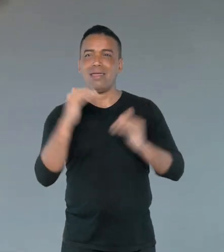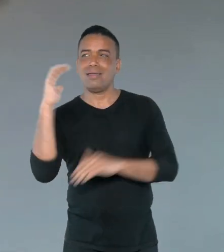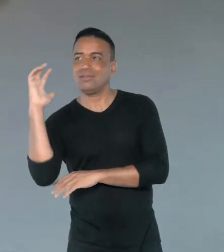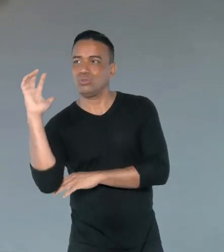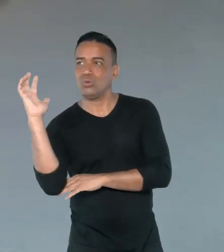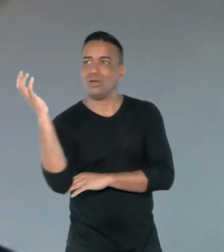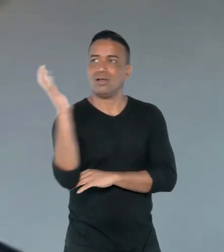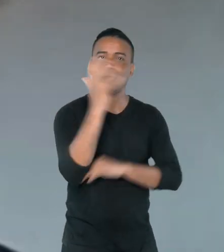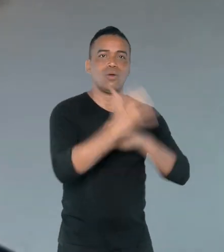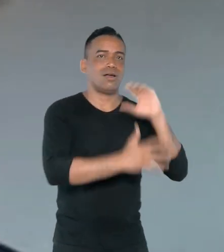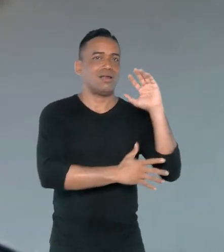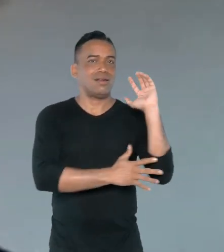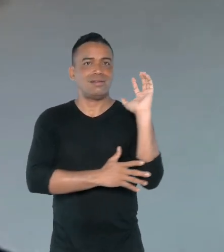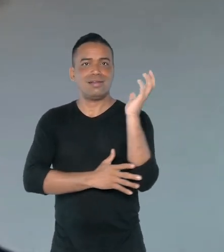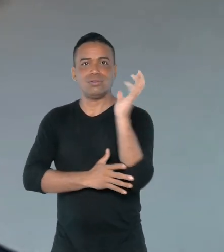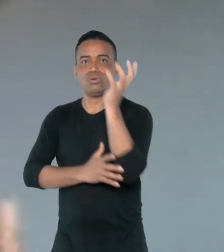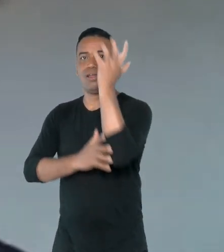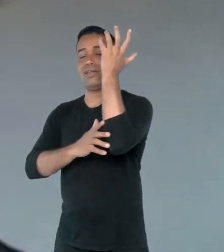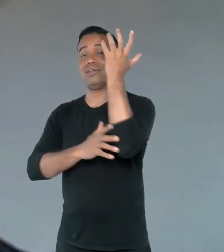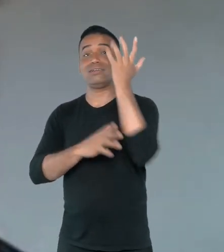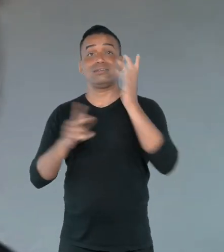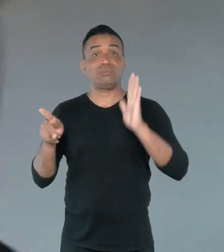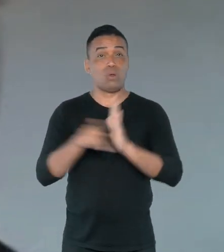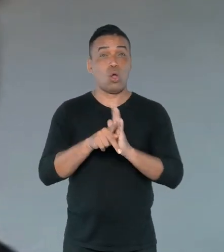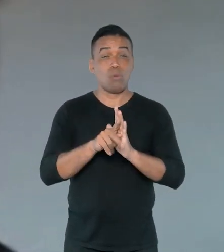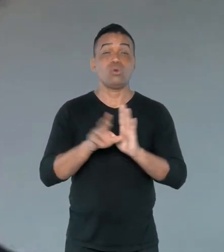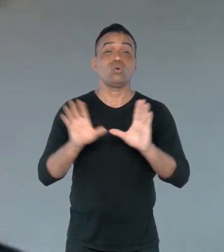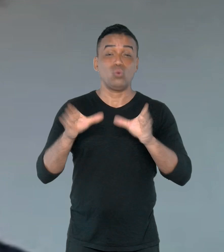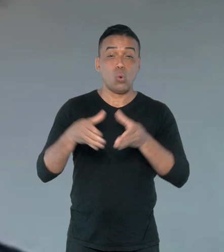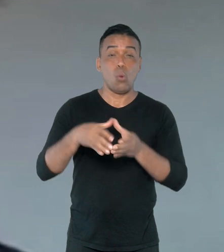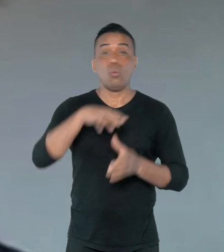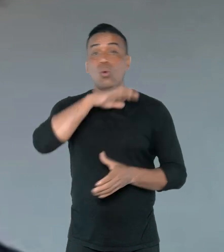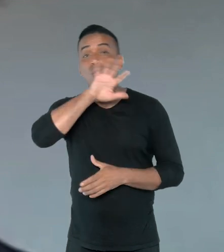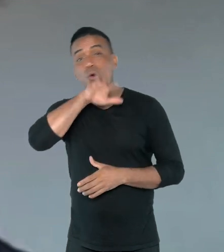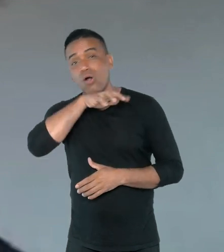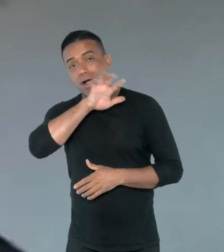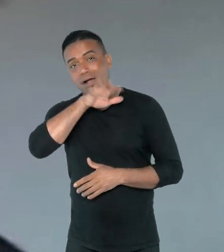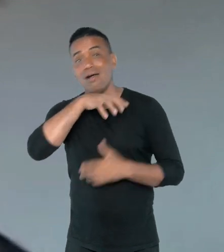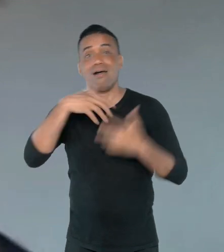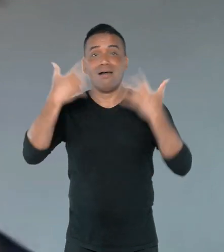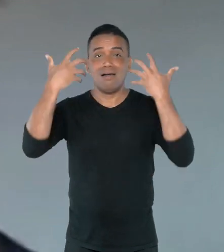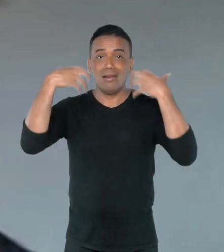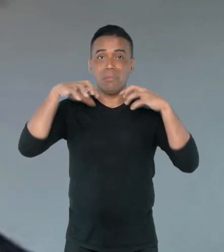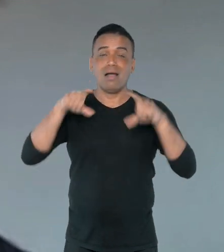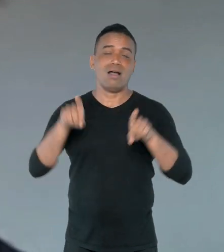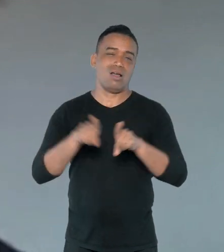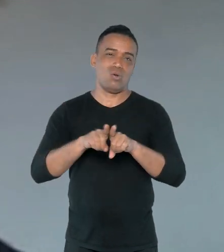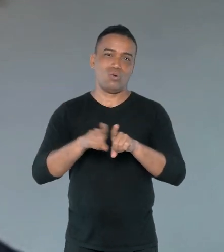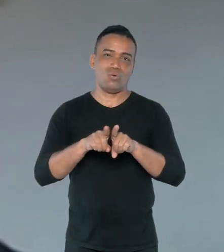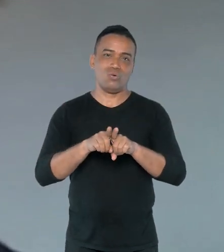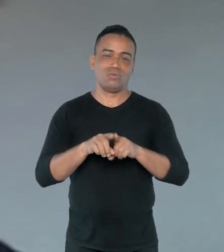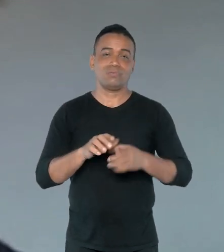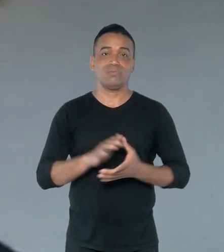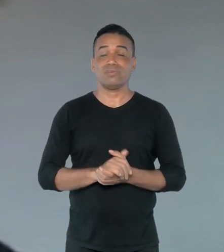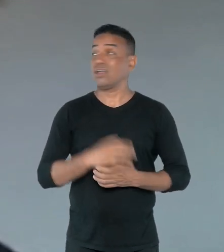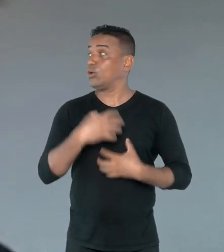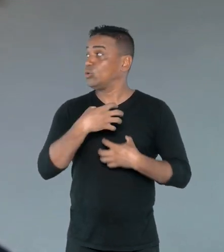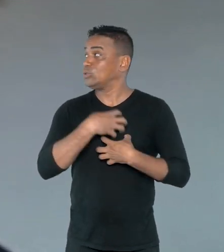natureza, não só pela natureza, mas pelos animais também, né? Eu